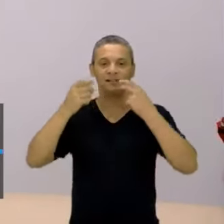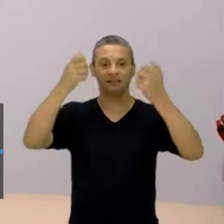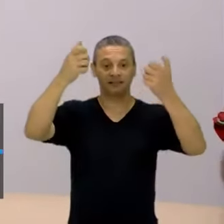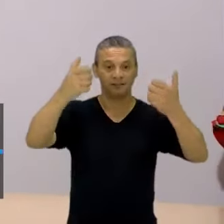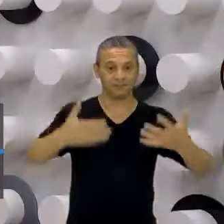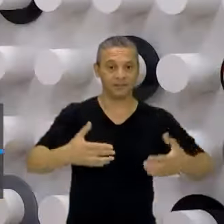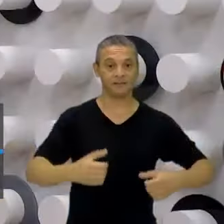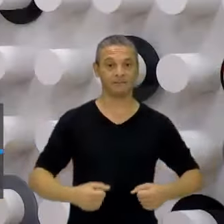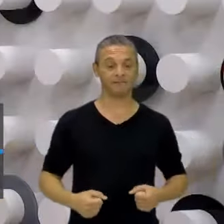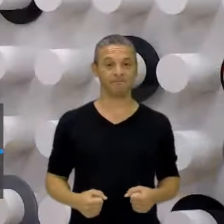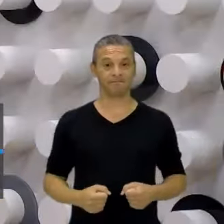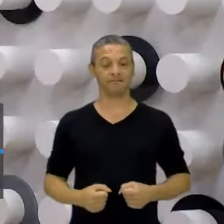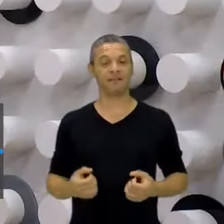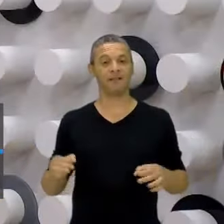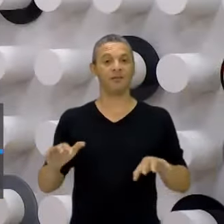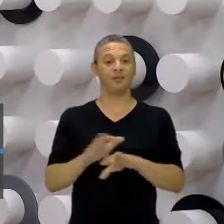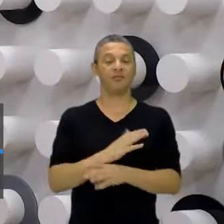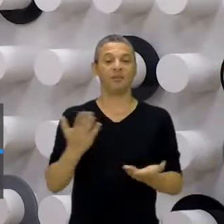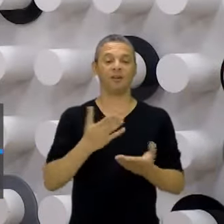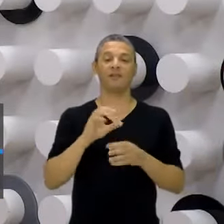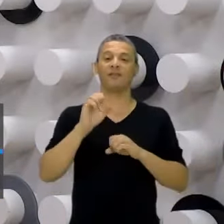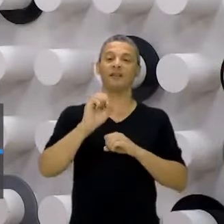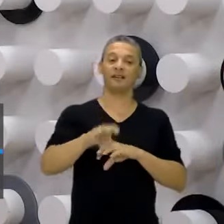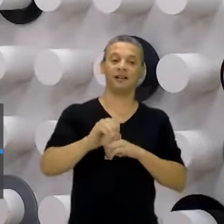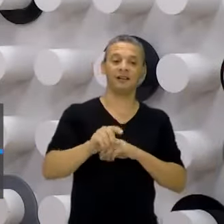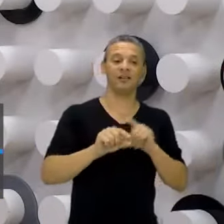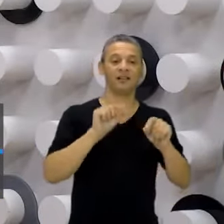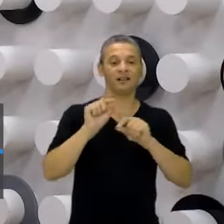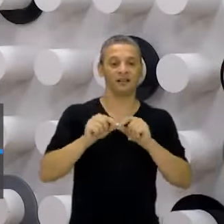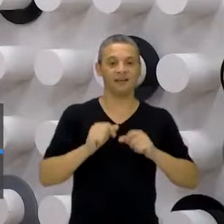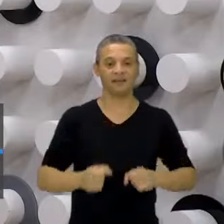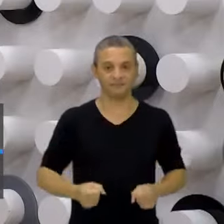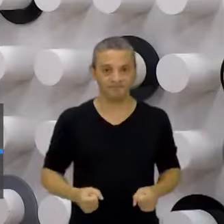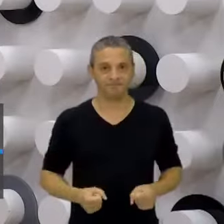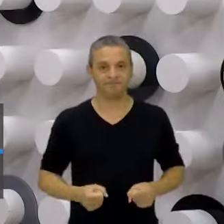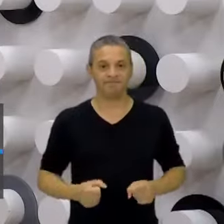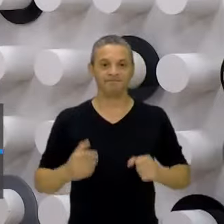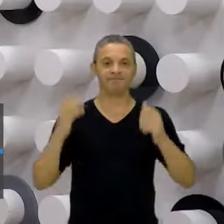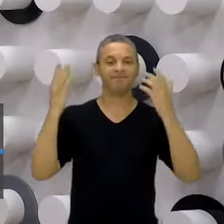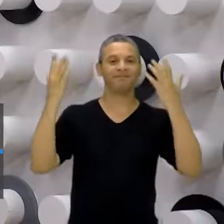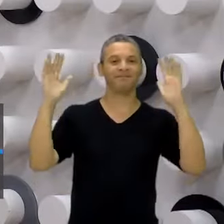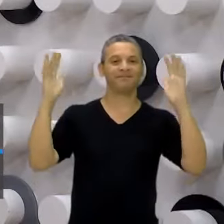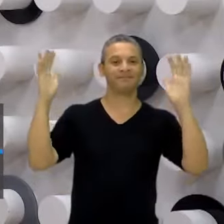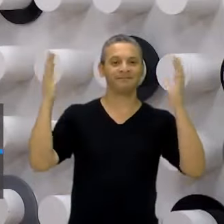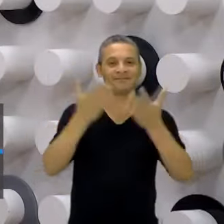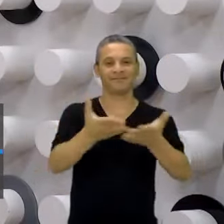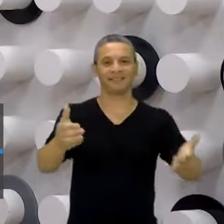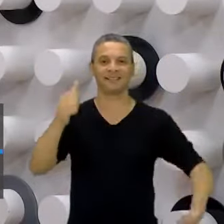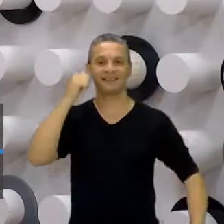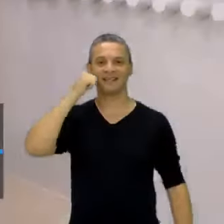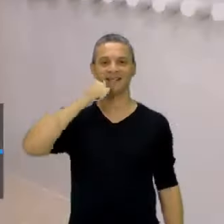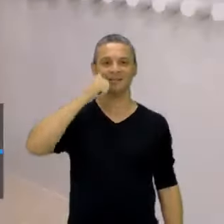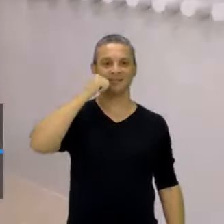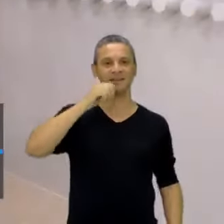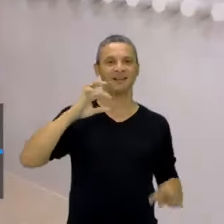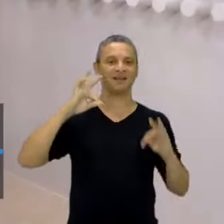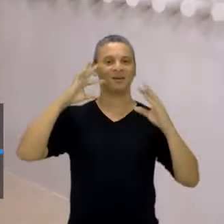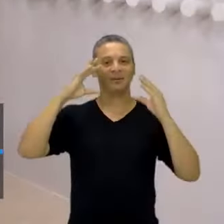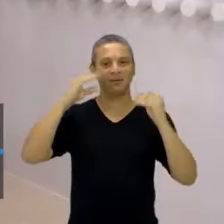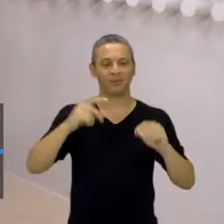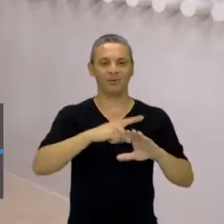ainda. E a gente encerra hoje nossa aula dando uma salva de palmas para todas as mulheres, né? E pelo